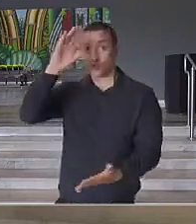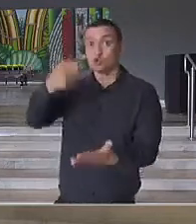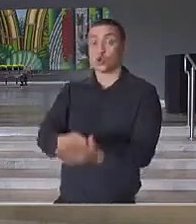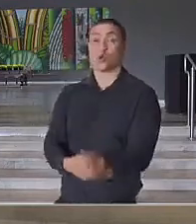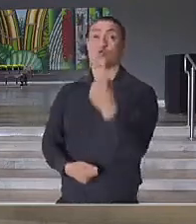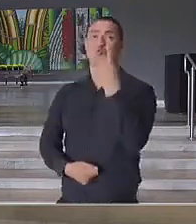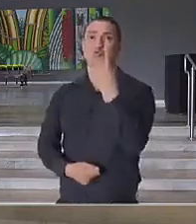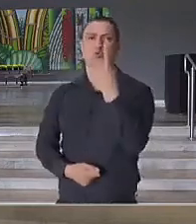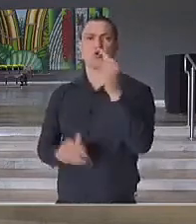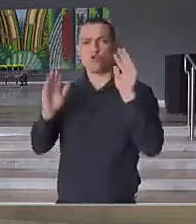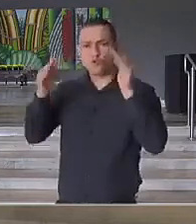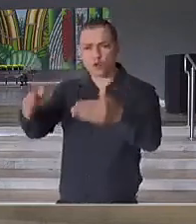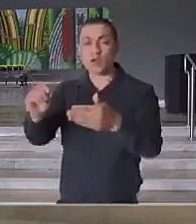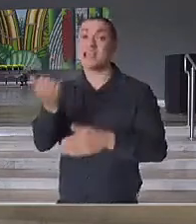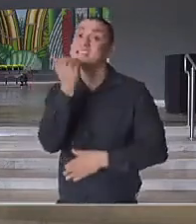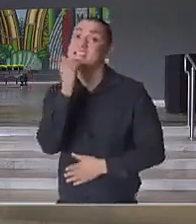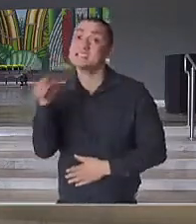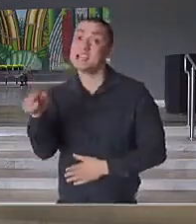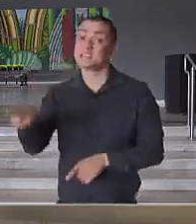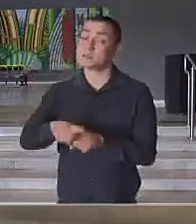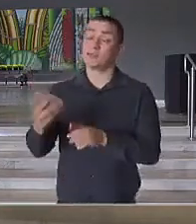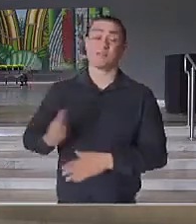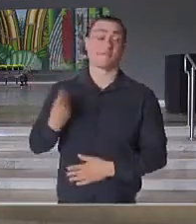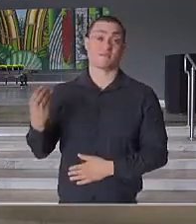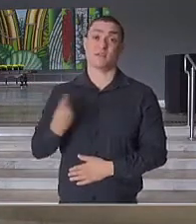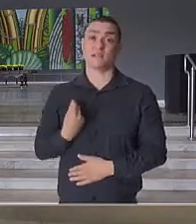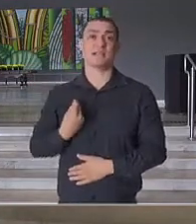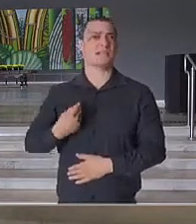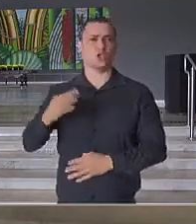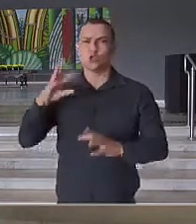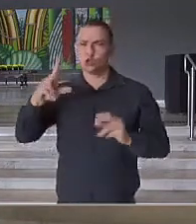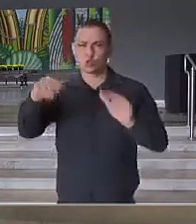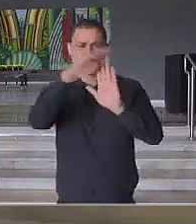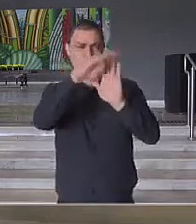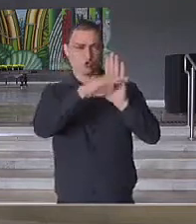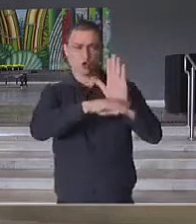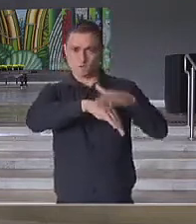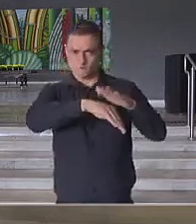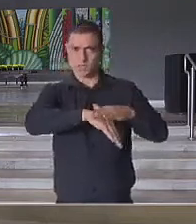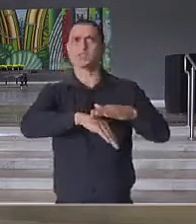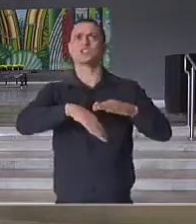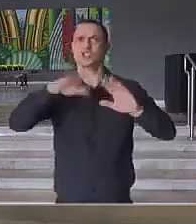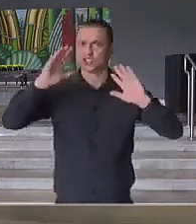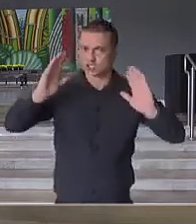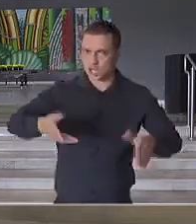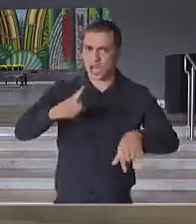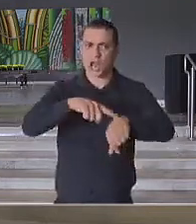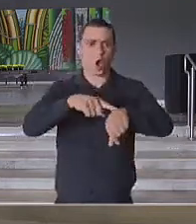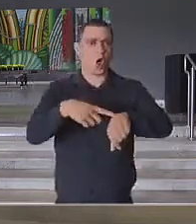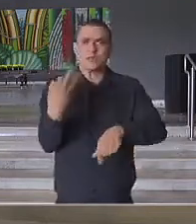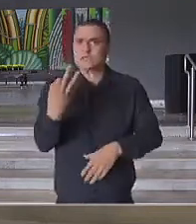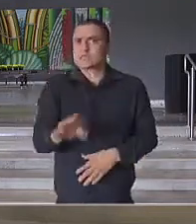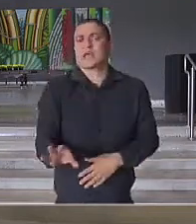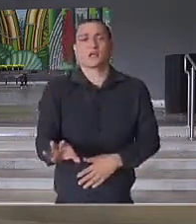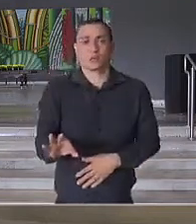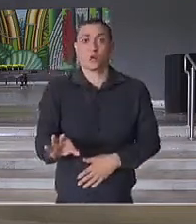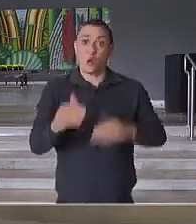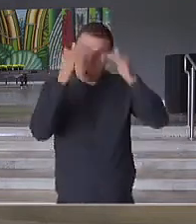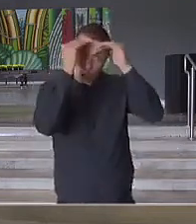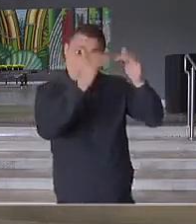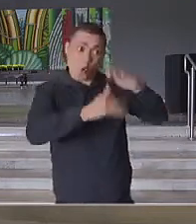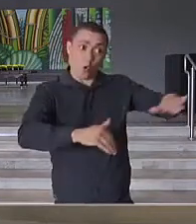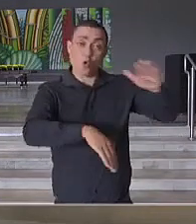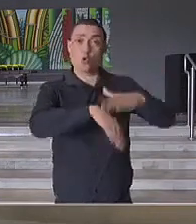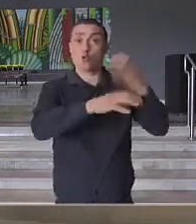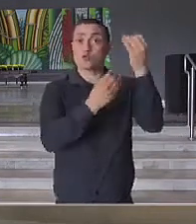decisão é pela ciência e é pelas vidas. E todas as medidas foram tomadas no momento correto, com base nos dados